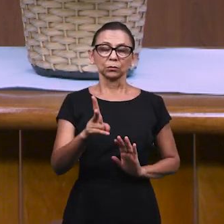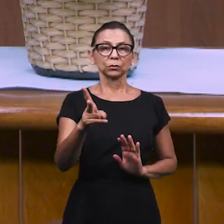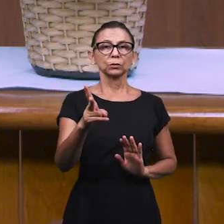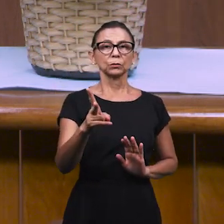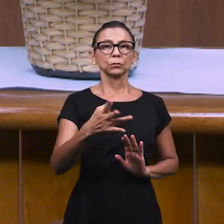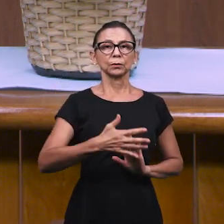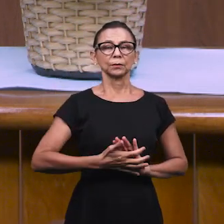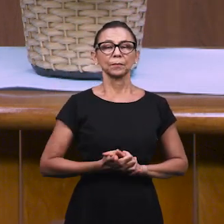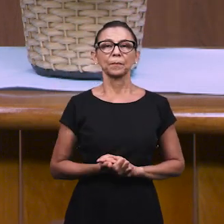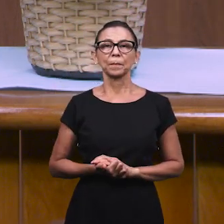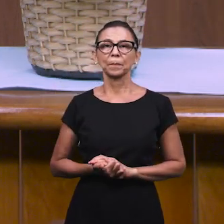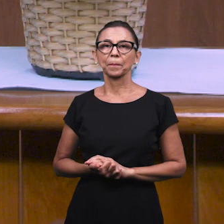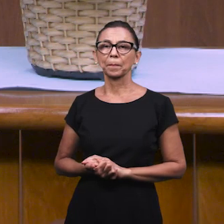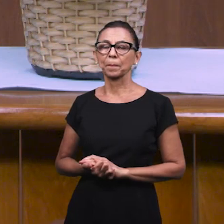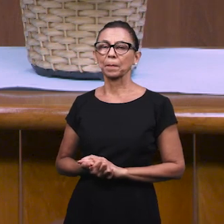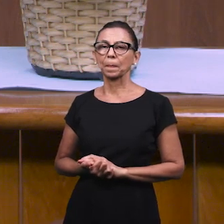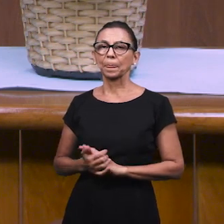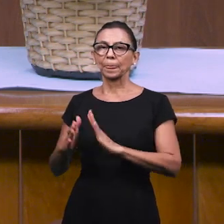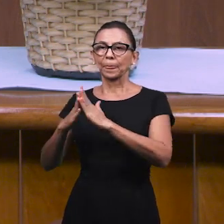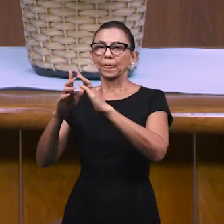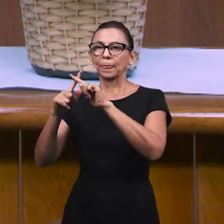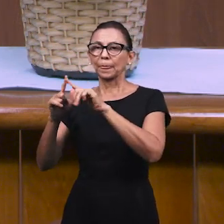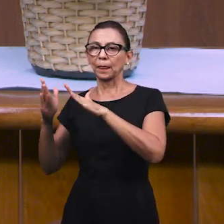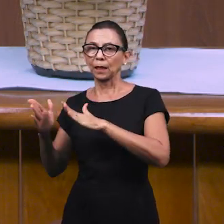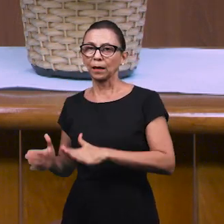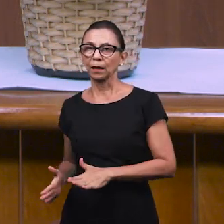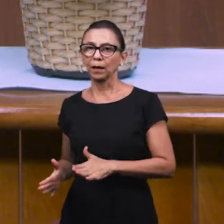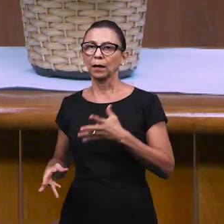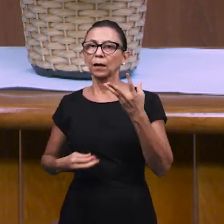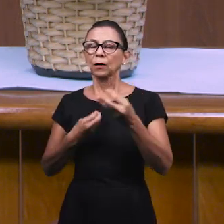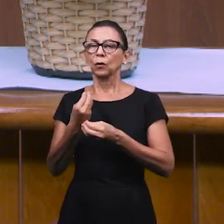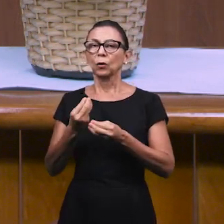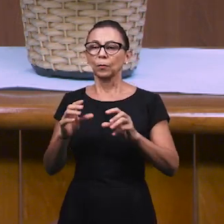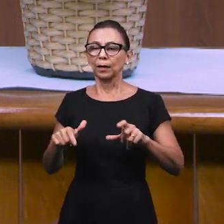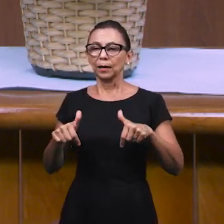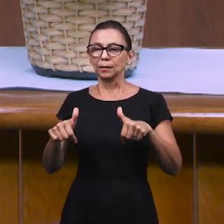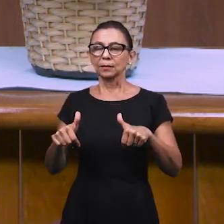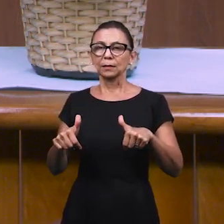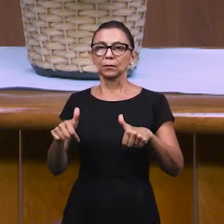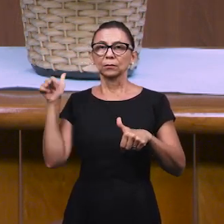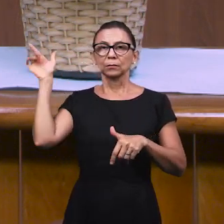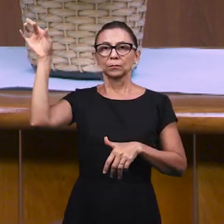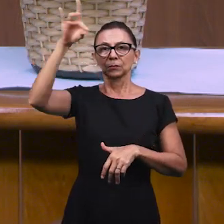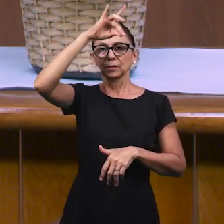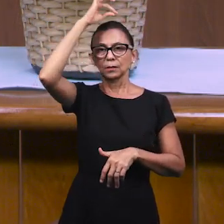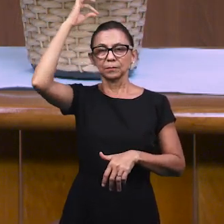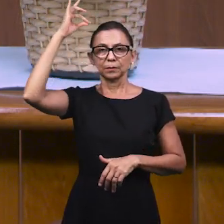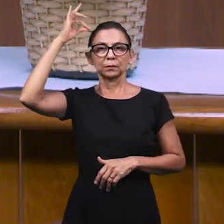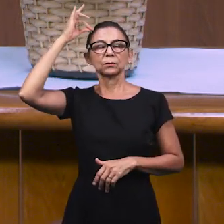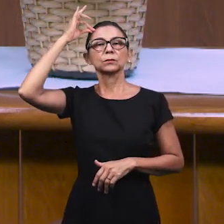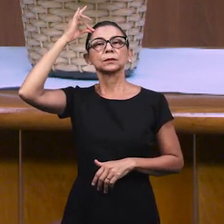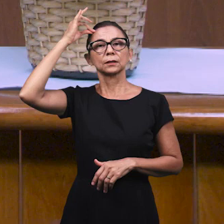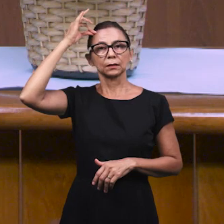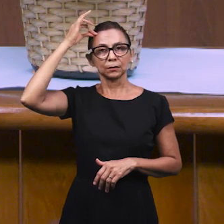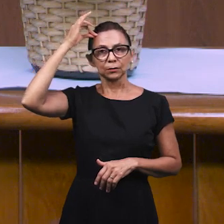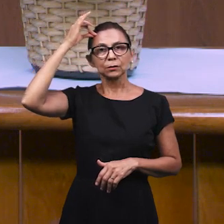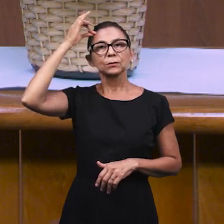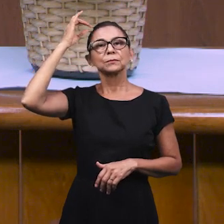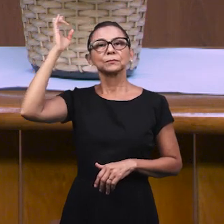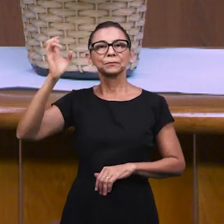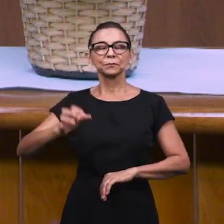igreja, através da operação do Espírito Santo. Então nós vemos Deus operando hoje em nós, para que